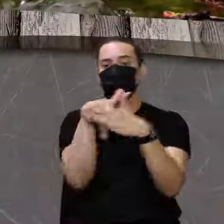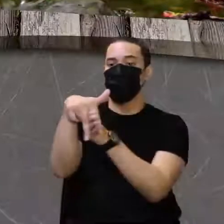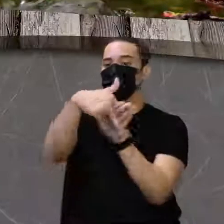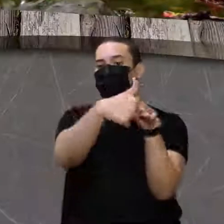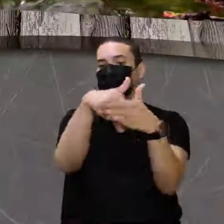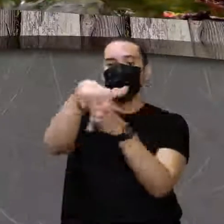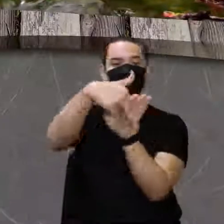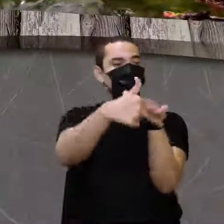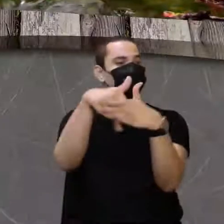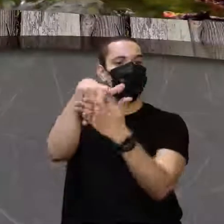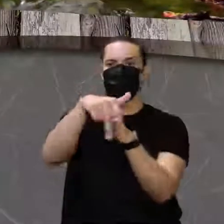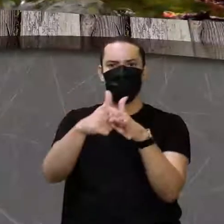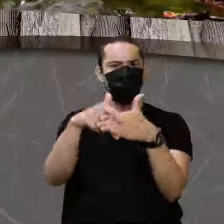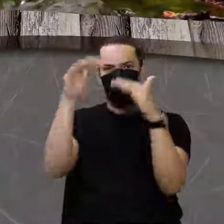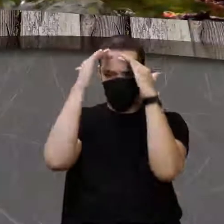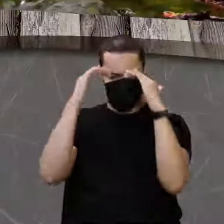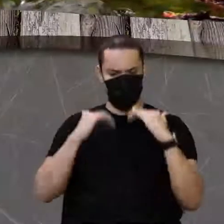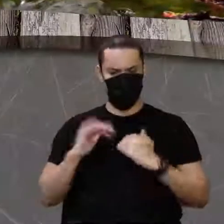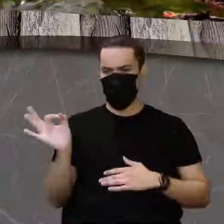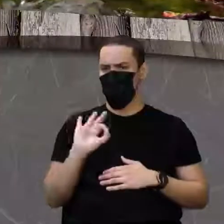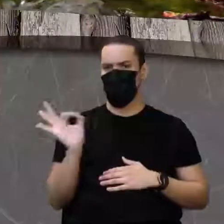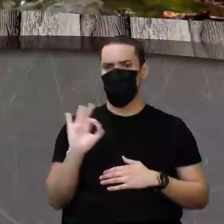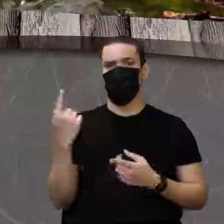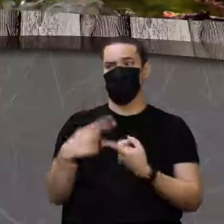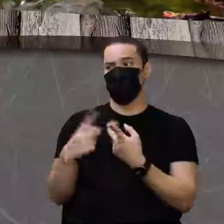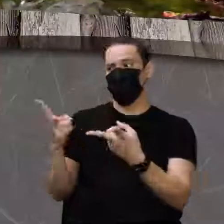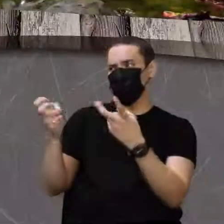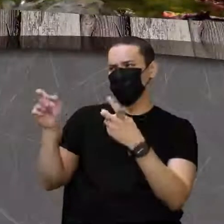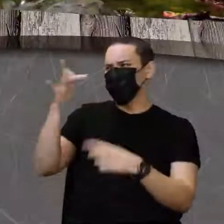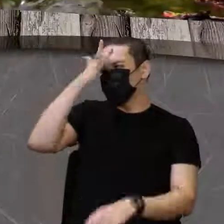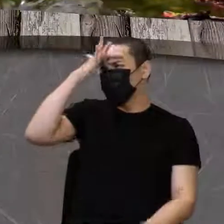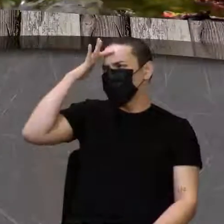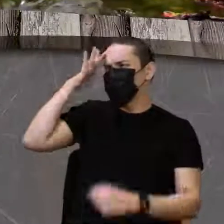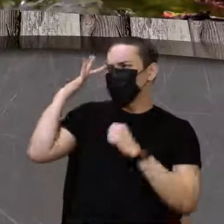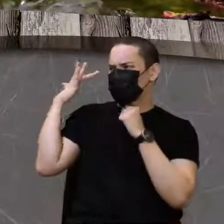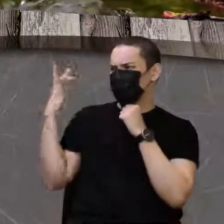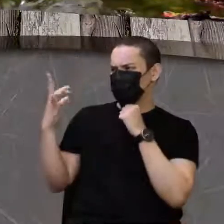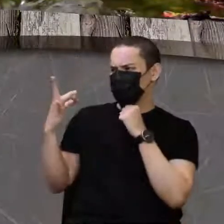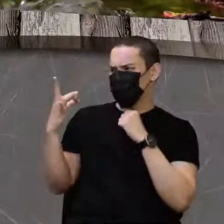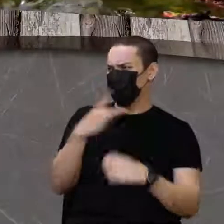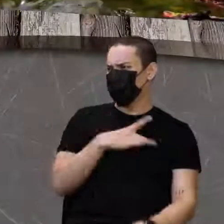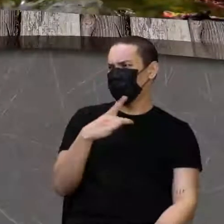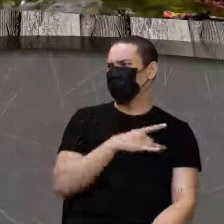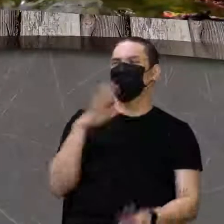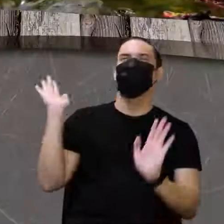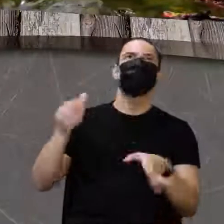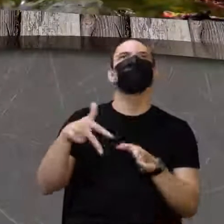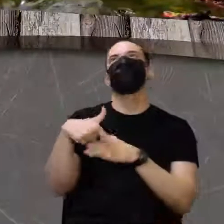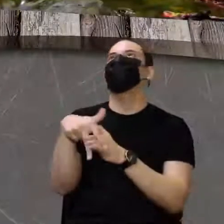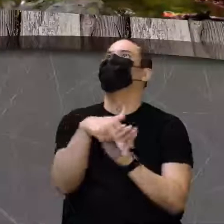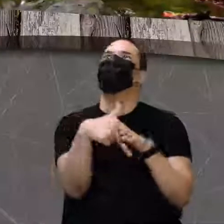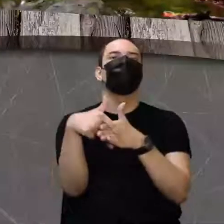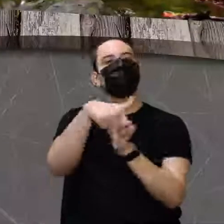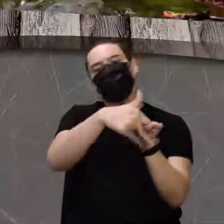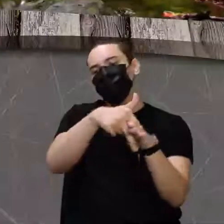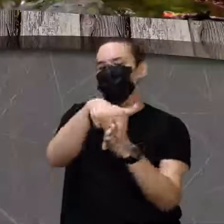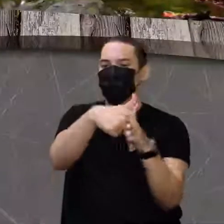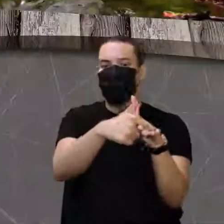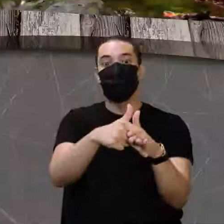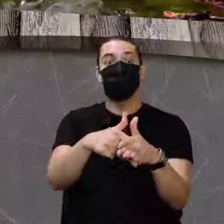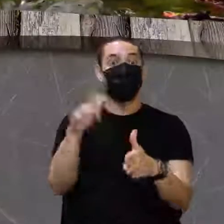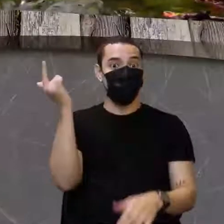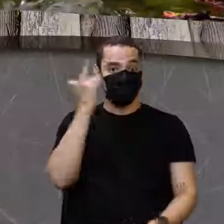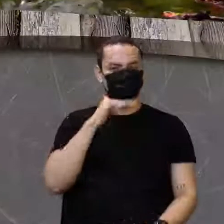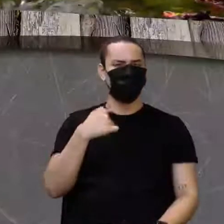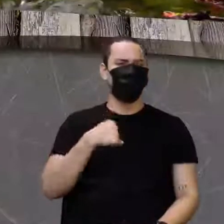Ele não vai te obedecer não, porque ele está percebendo que quem está ali com ele está com medo dele. Ele consegue perceber essa insegurança.